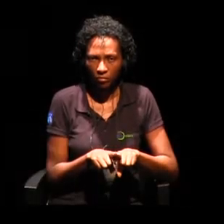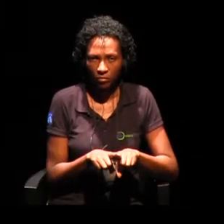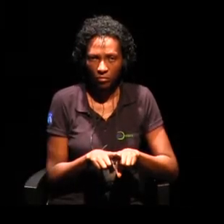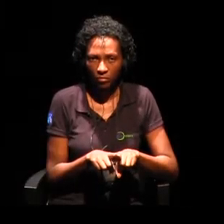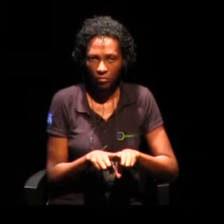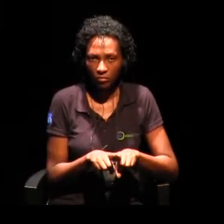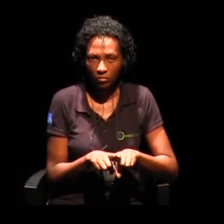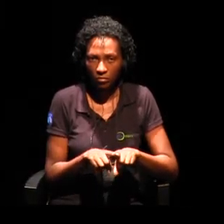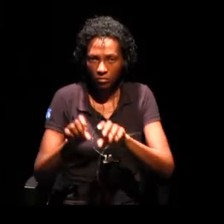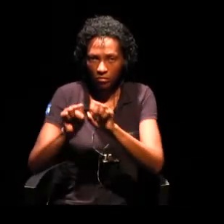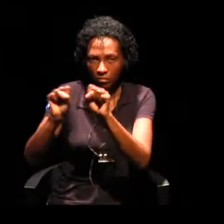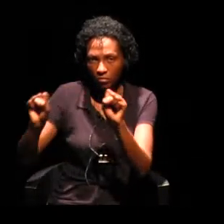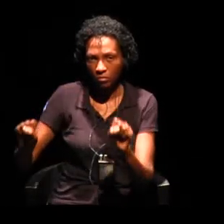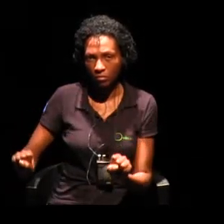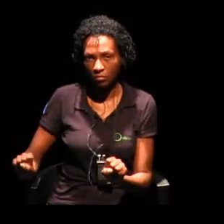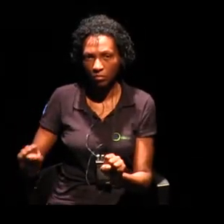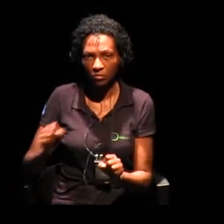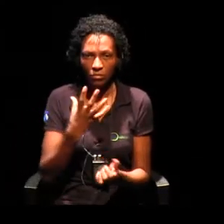Existe também